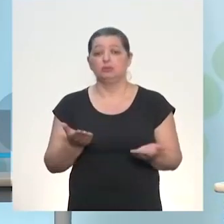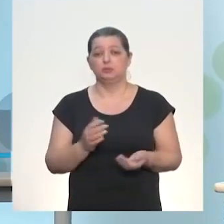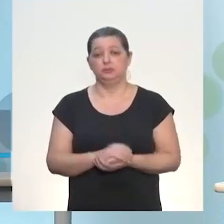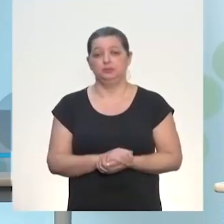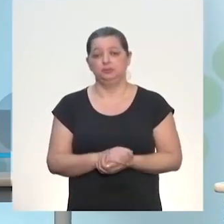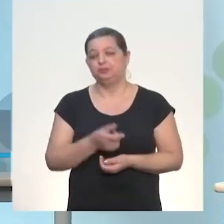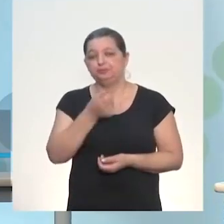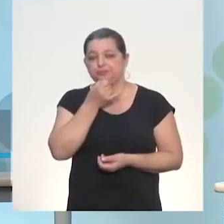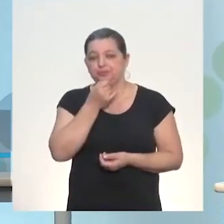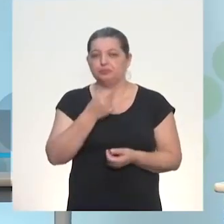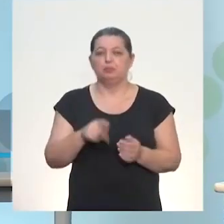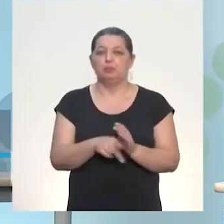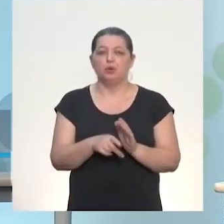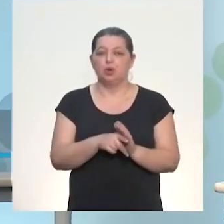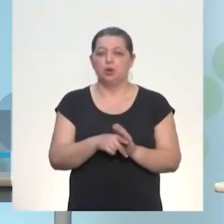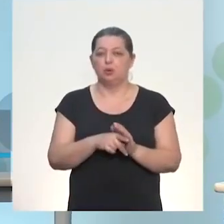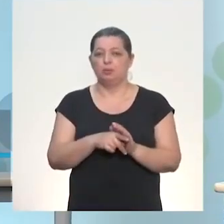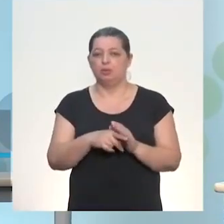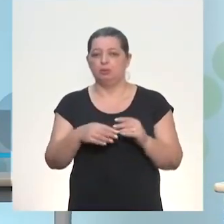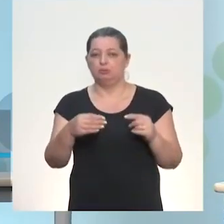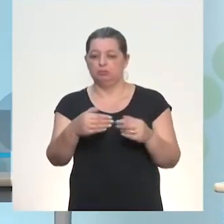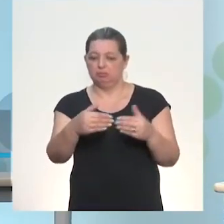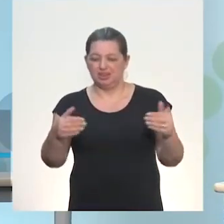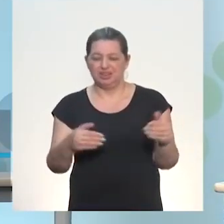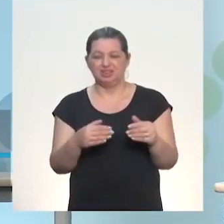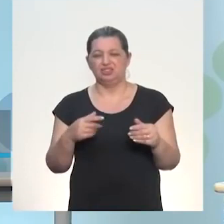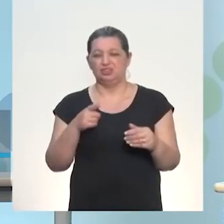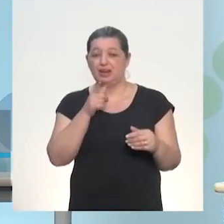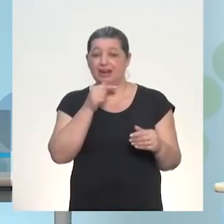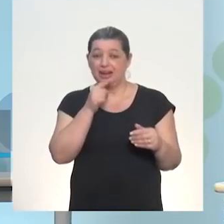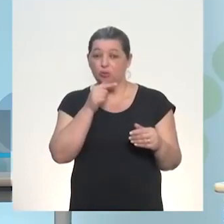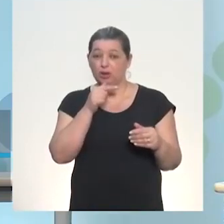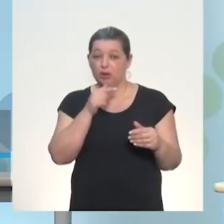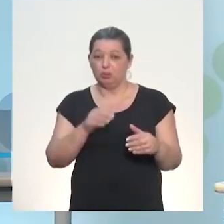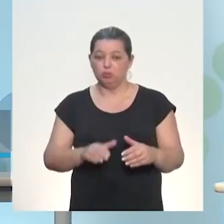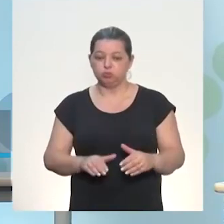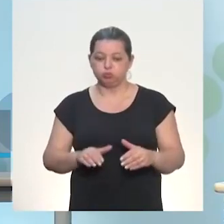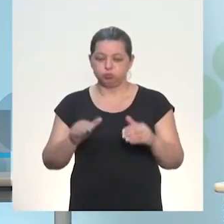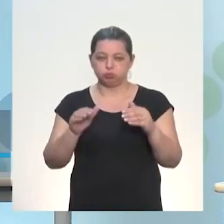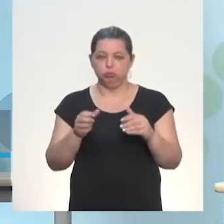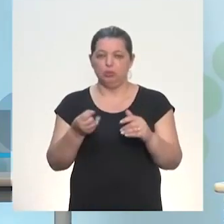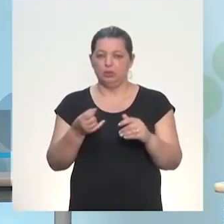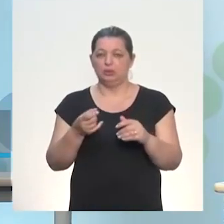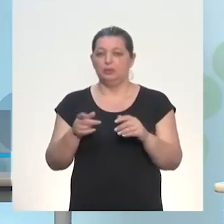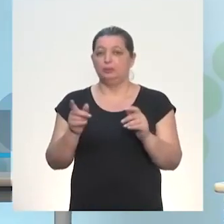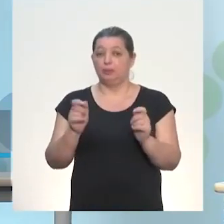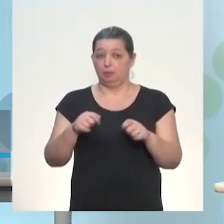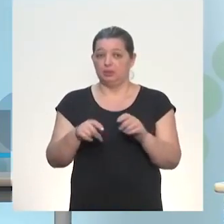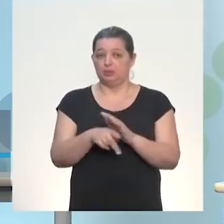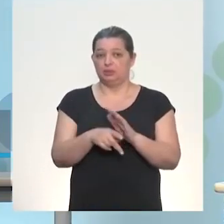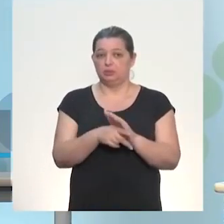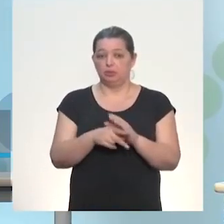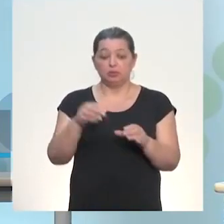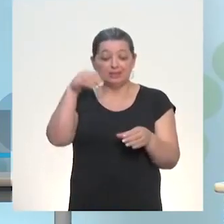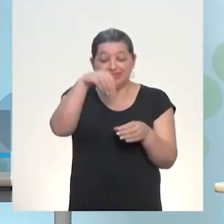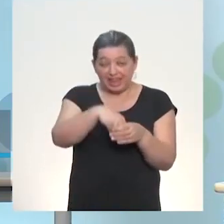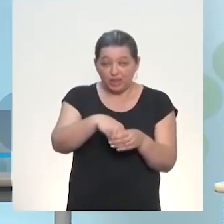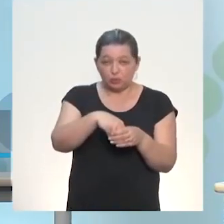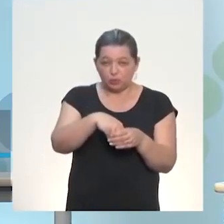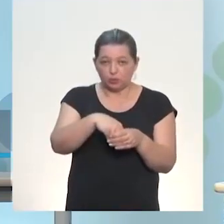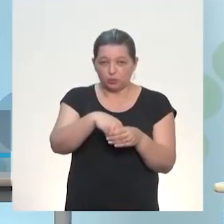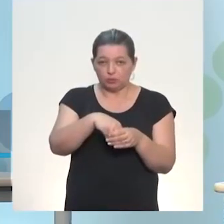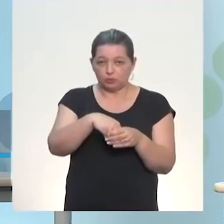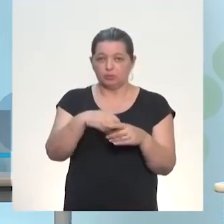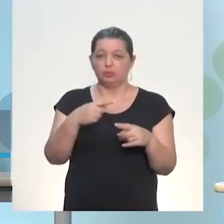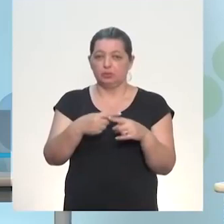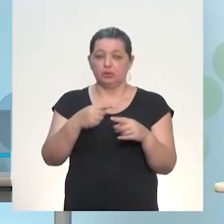falar de uma caixa d'água e eu quiser a capacidade da caixa d'água, eu vou ter que pegar as dimensões internas da caixa d'água para ver o que cabe dentro. Por